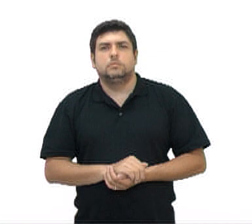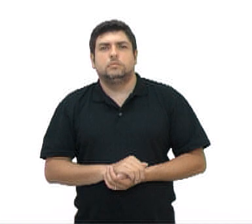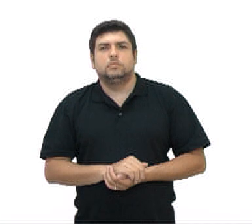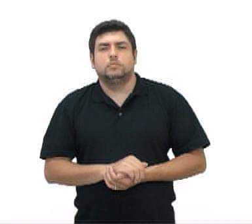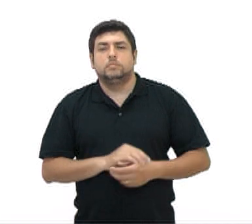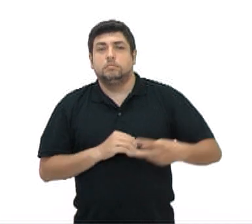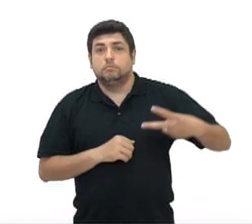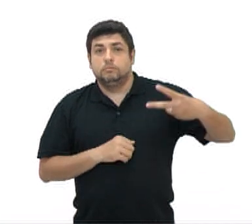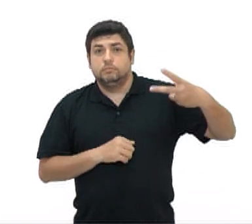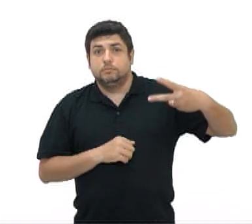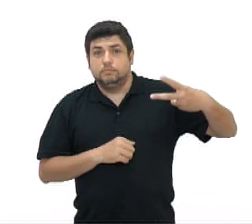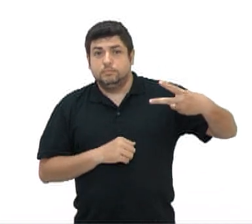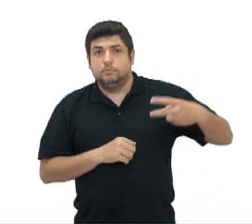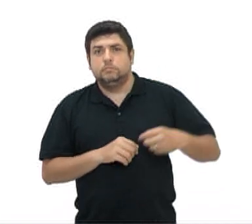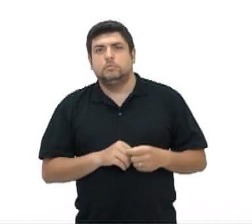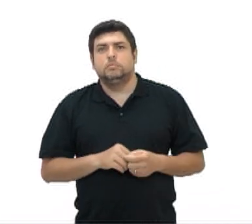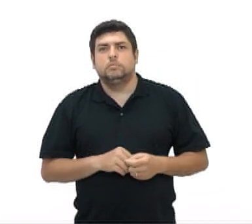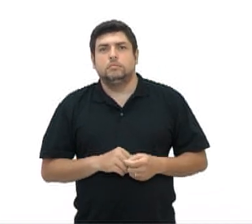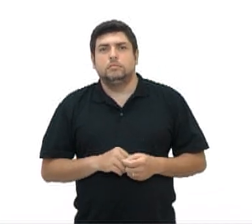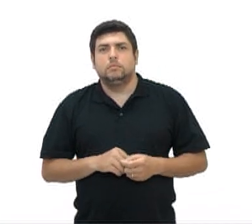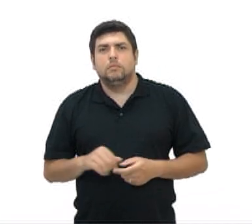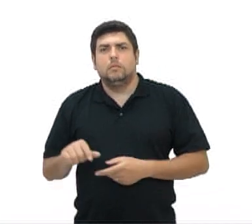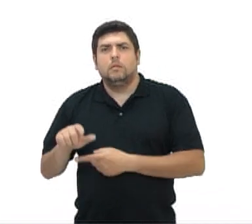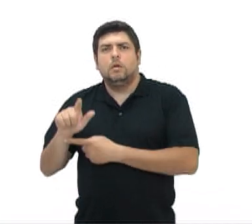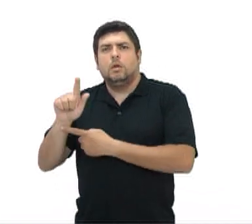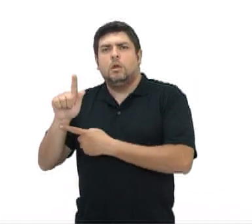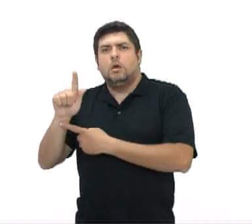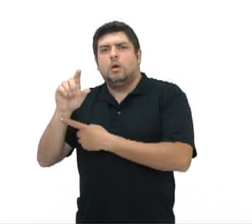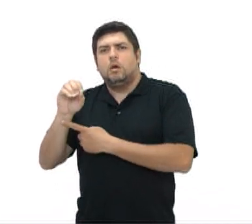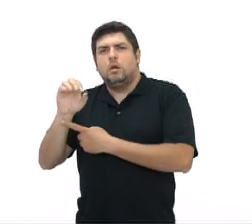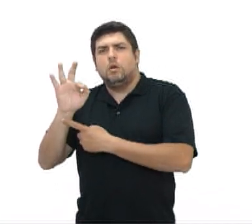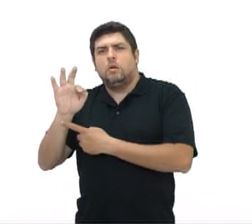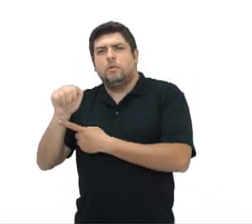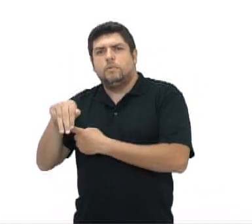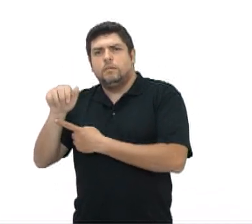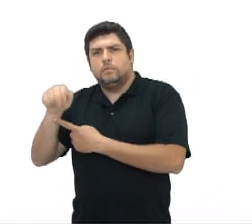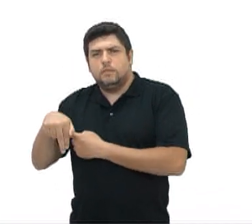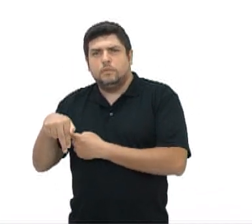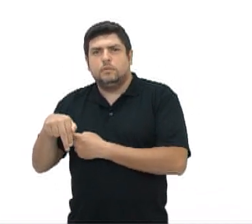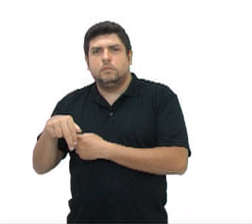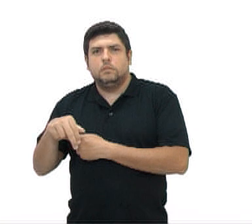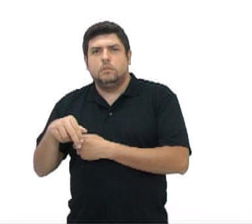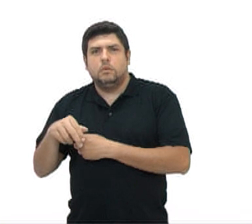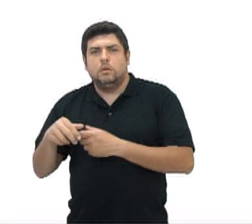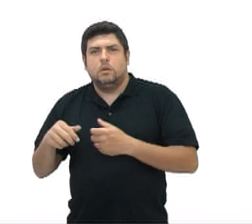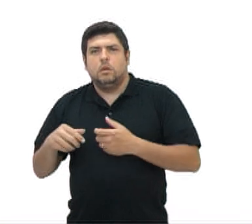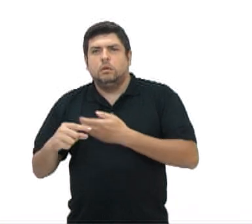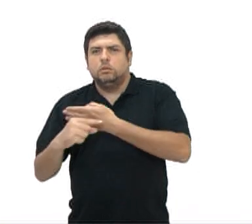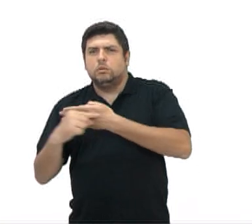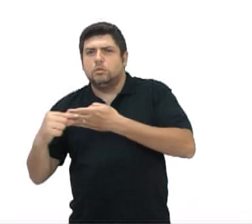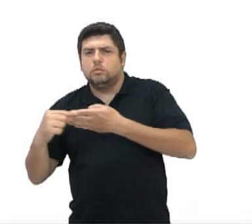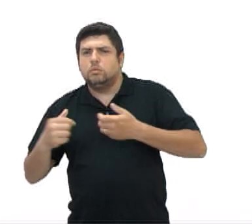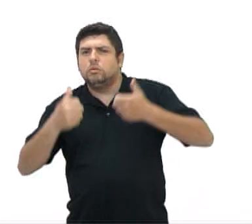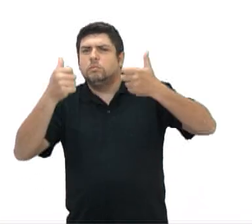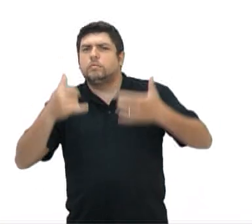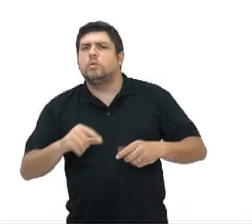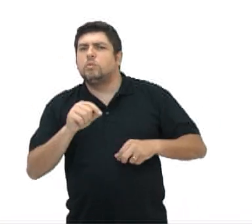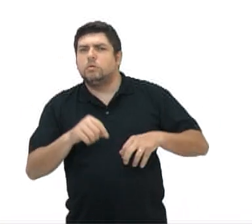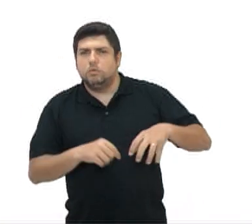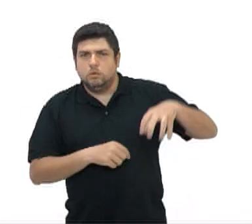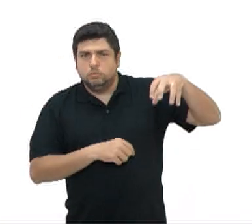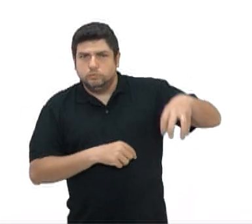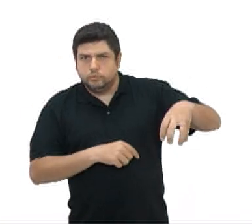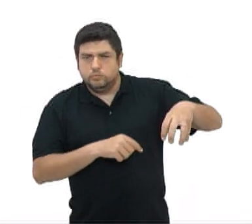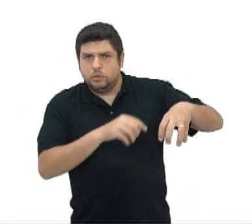Segundo, Goffman define as instituições totais como locais nos quais o número